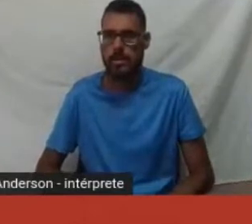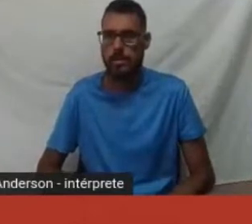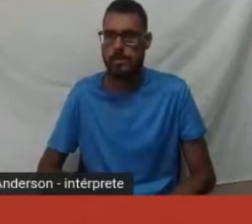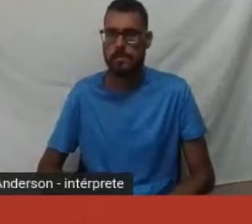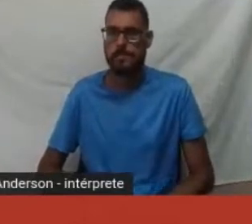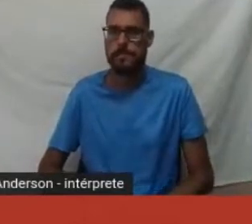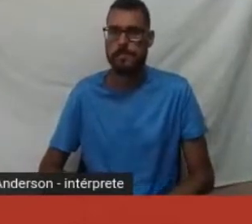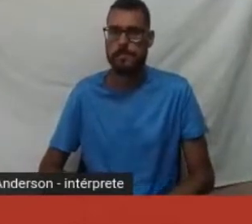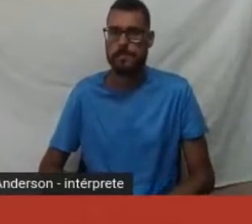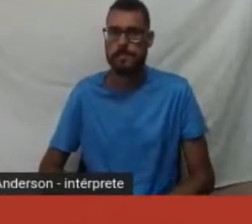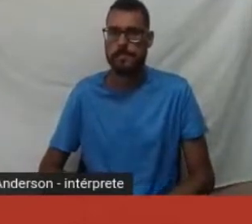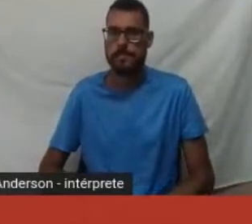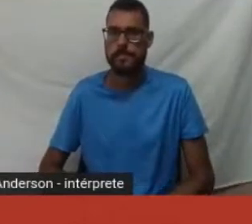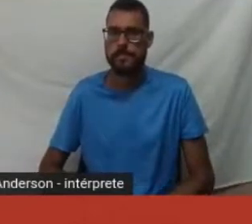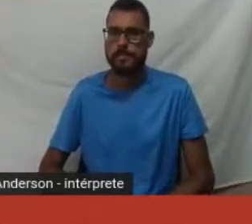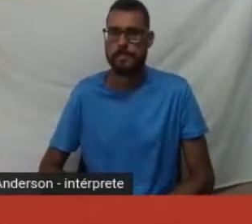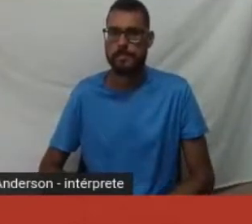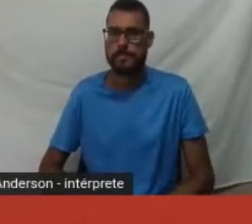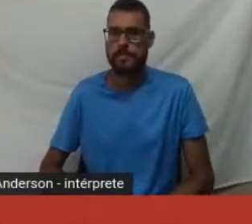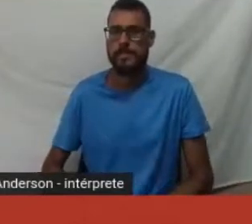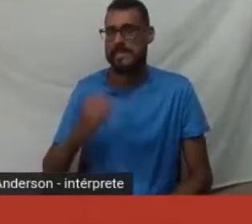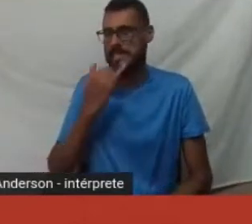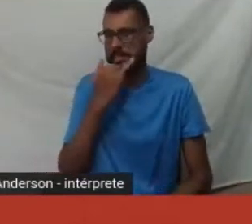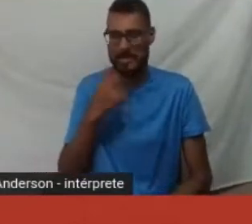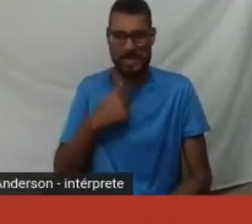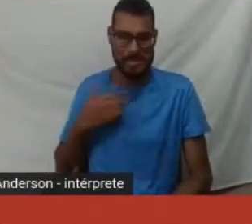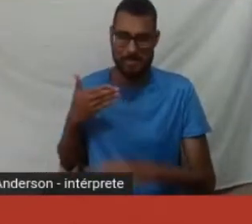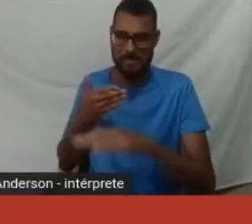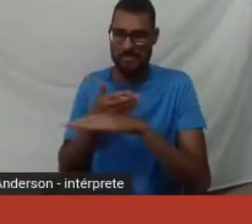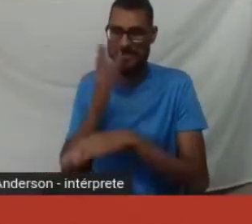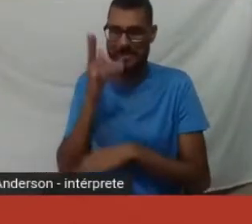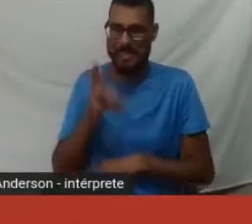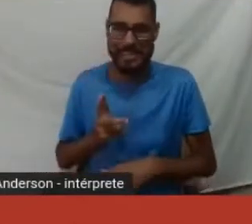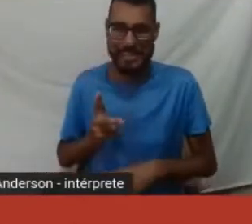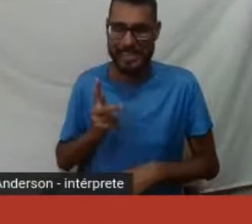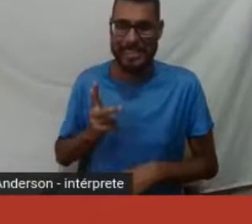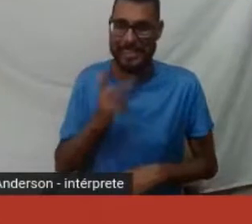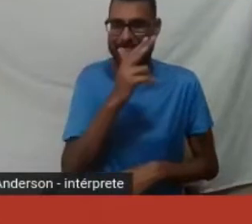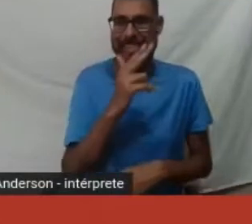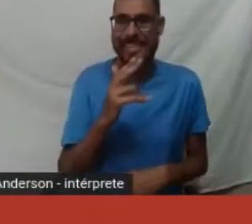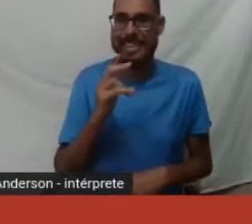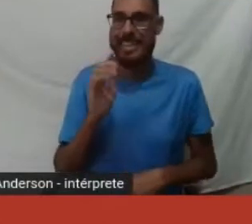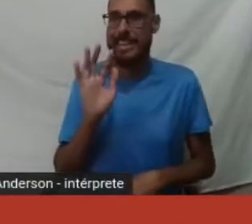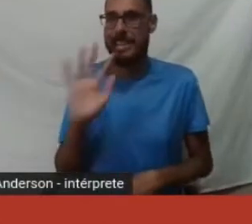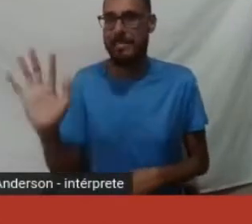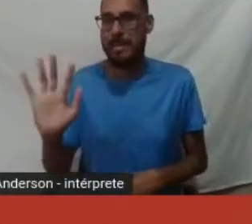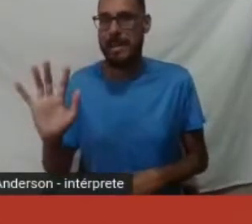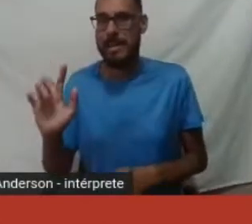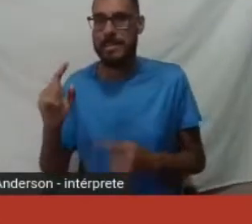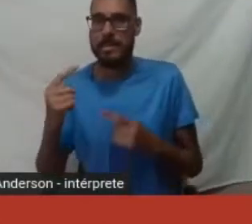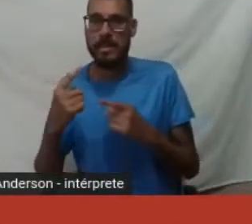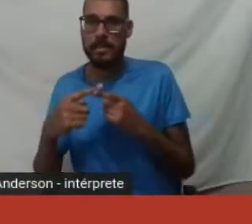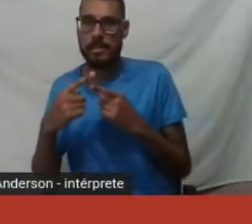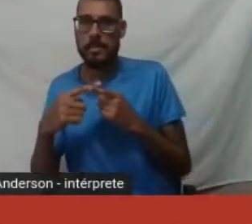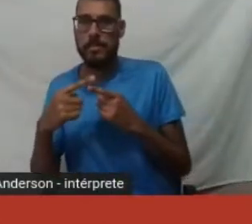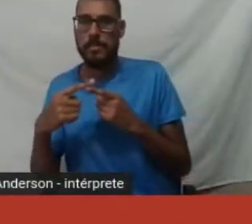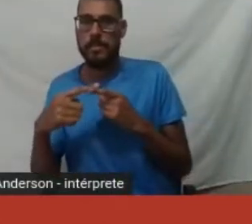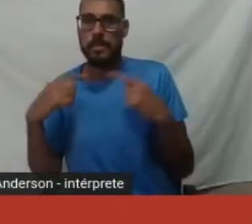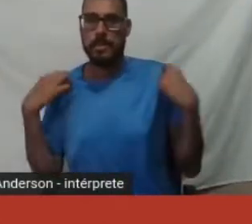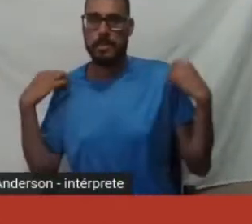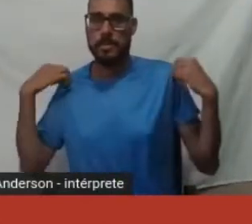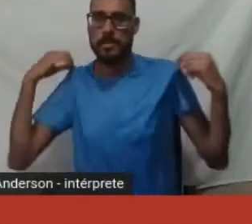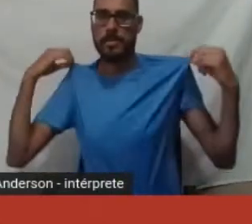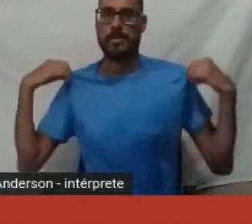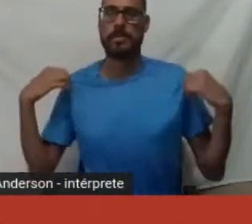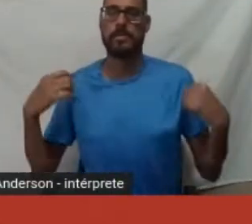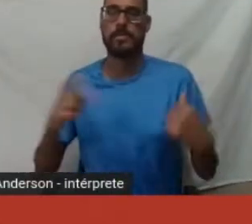já chegar e me intrometer, mas fica a gente vai abrir aqui o Jamboard para todos os participantes dessa